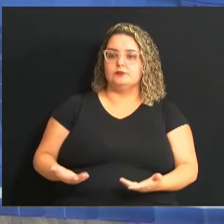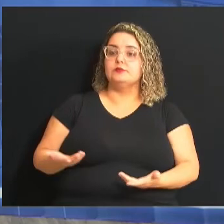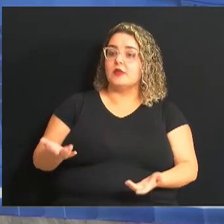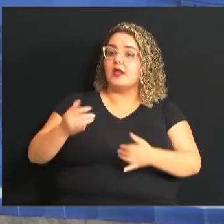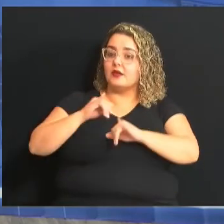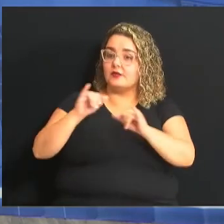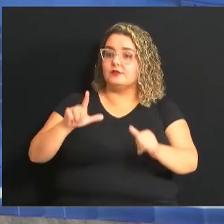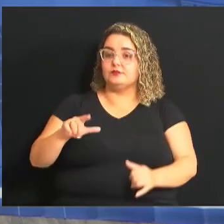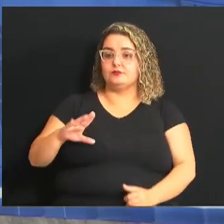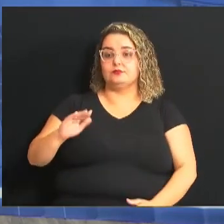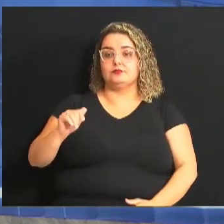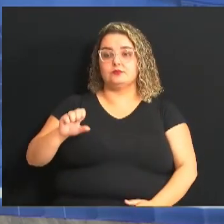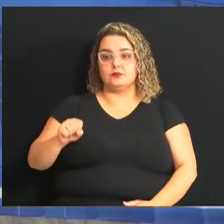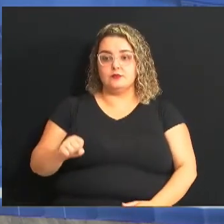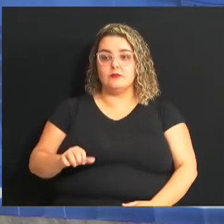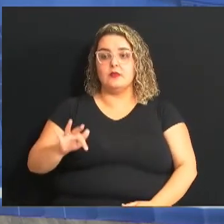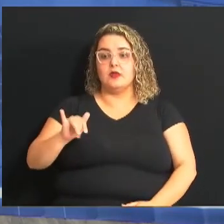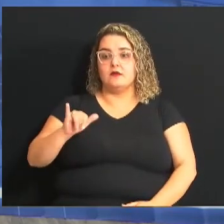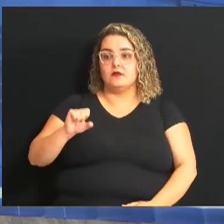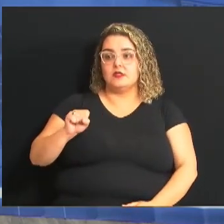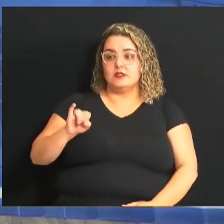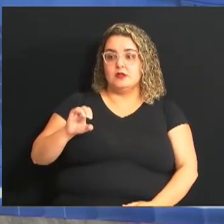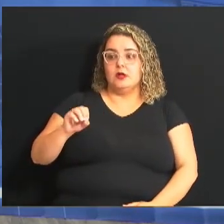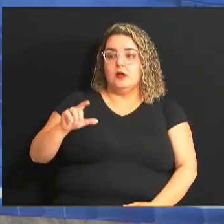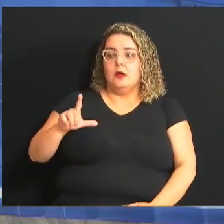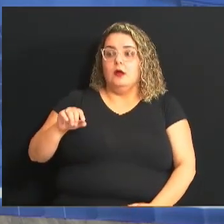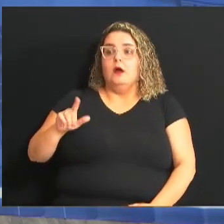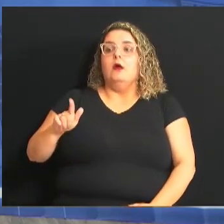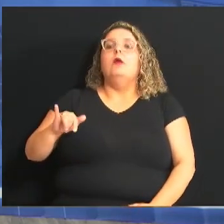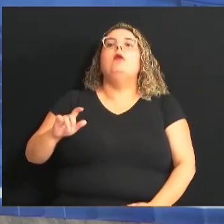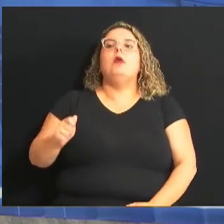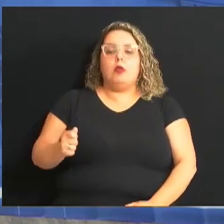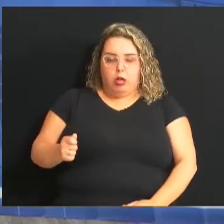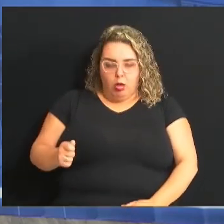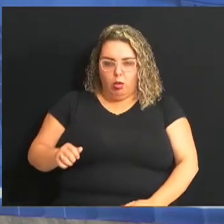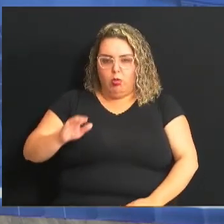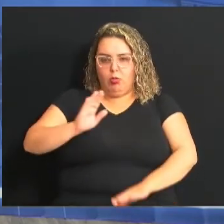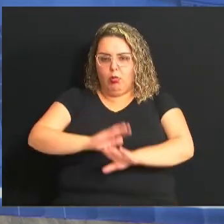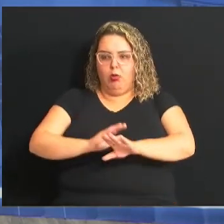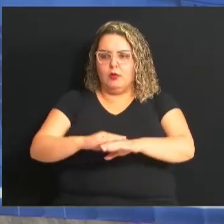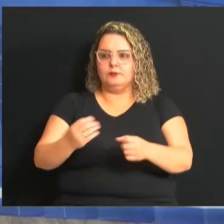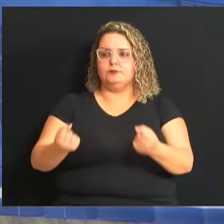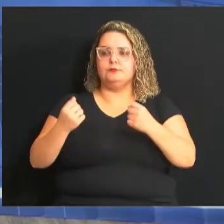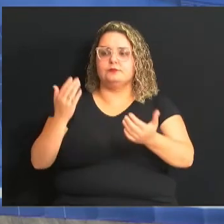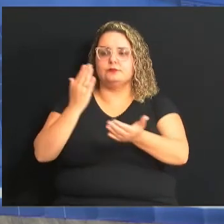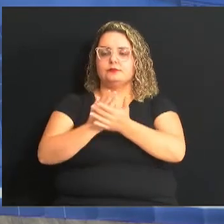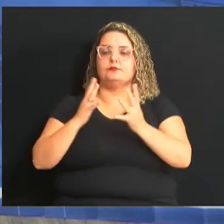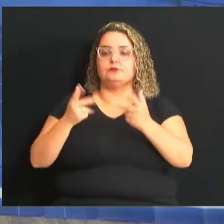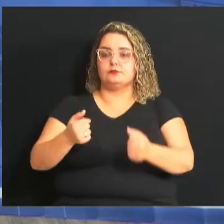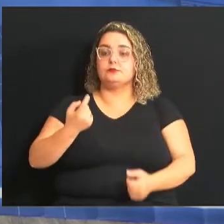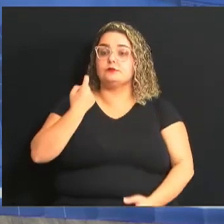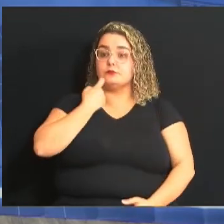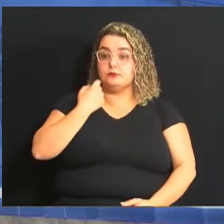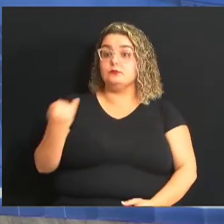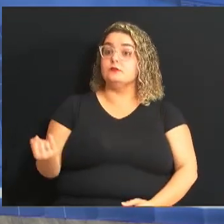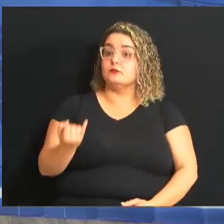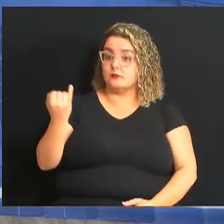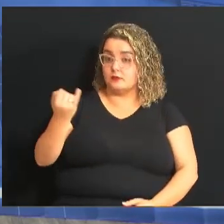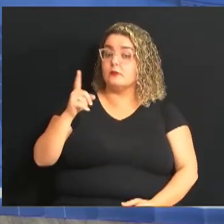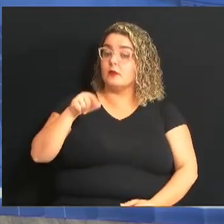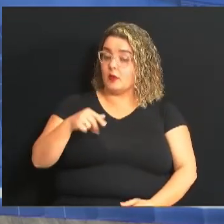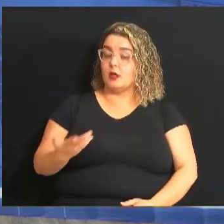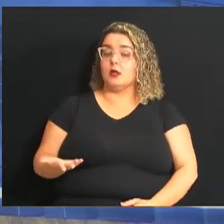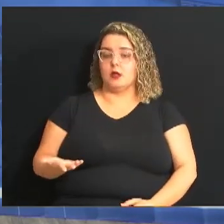Florencio, ele é fisiologia, atua também na Smart Fit, parou tudo aí nessa sexta-feira para falar sobre esse assunto tão importante que é